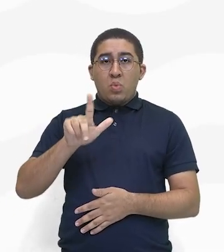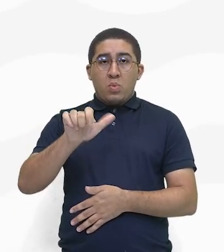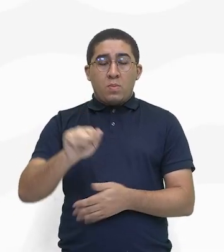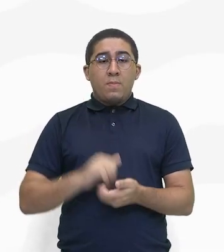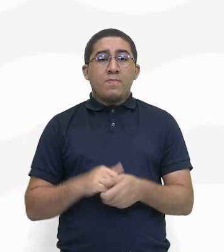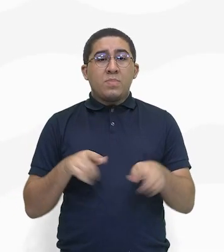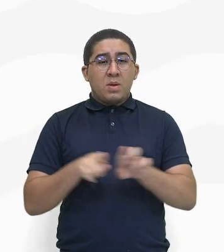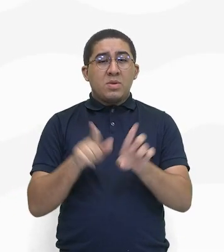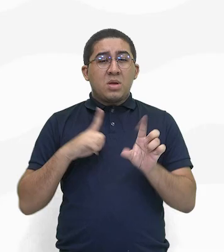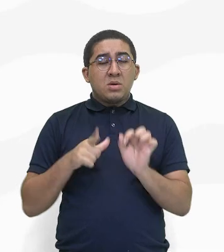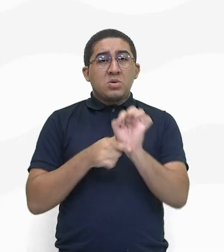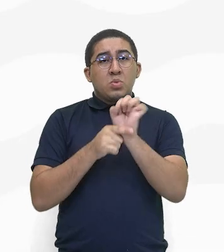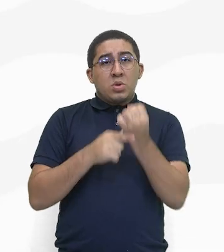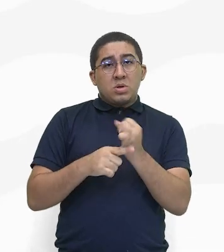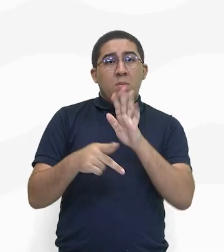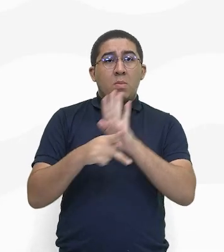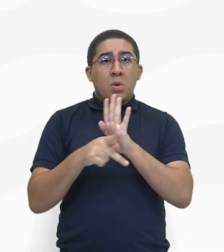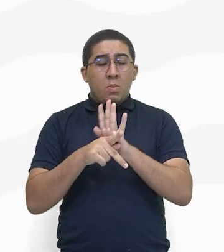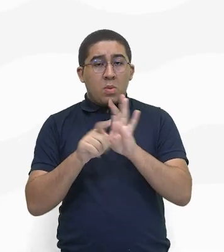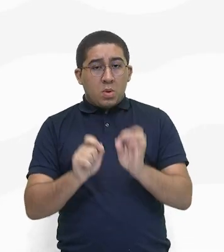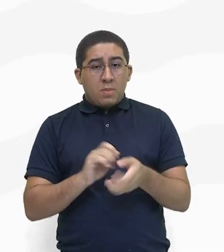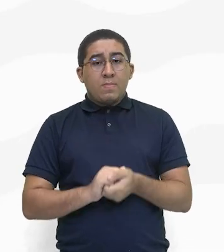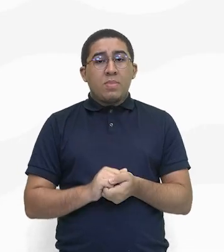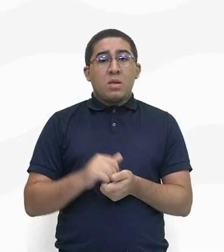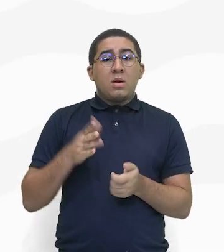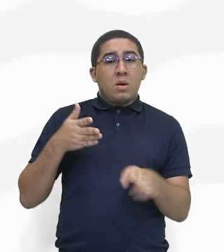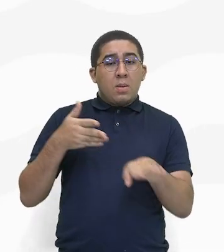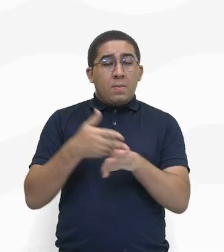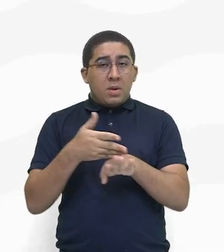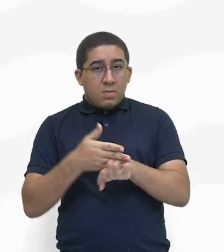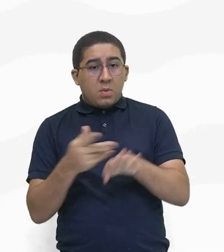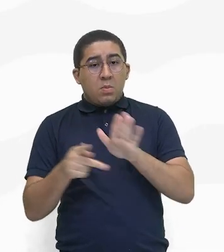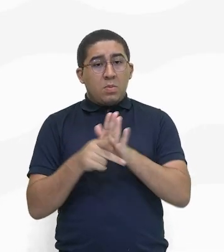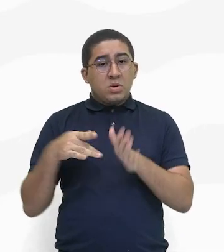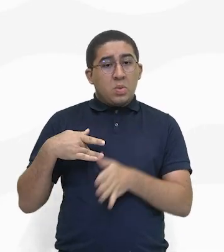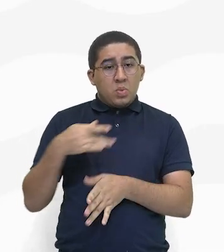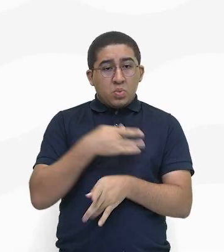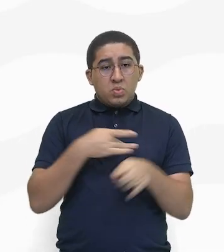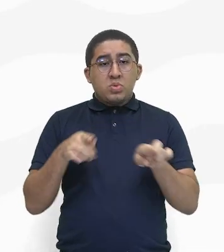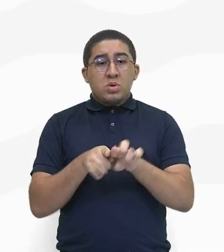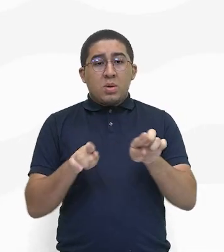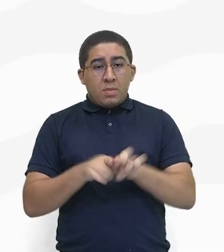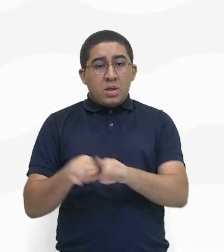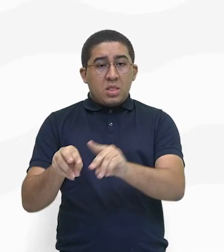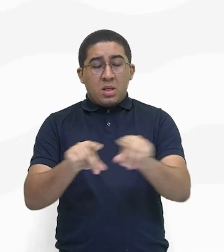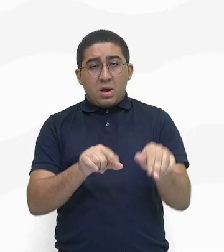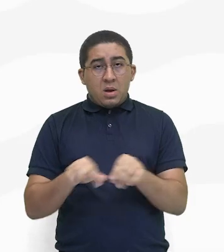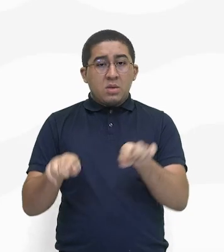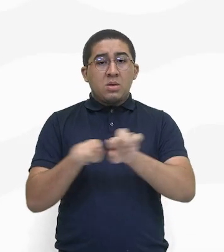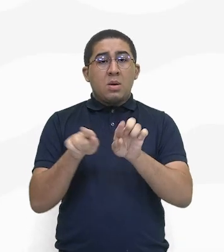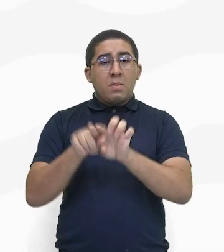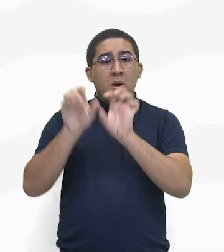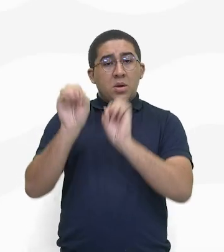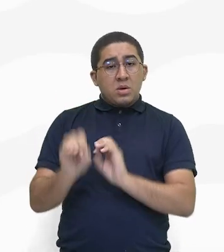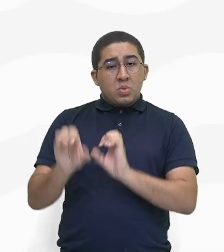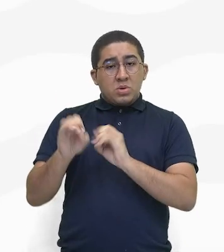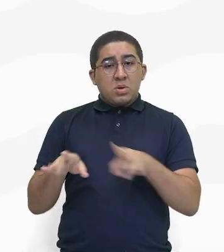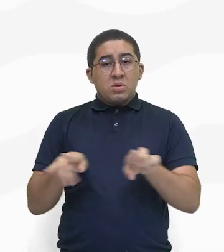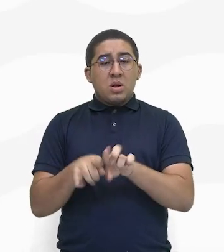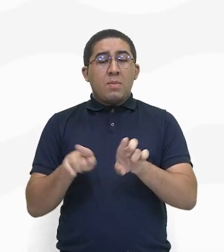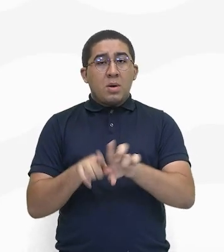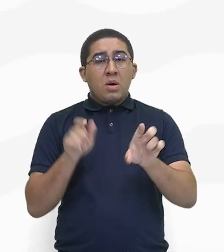acesso à educação e à saúde, demarcar terra de indígenas e combater o genocídio desses povos. Então é uma